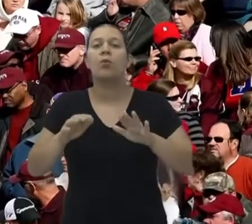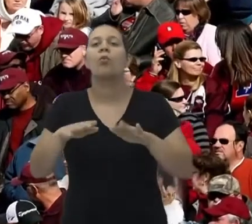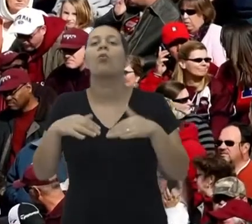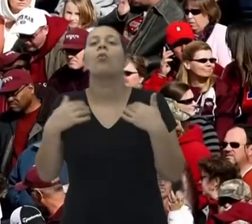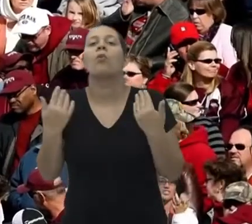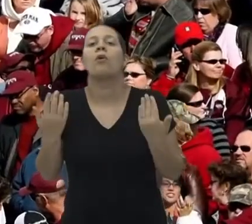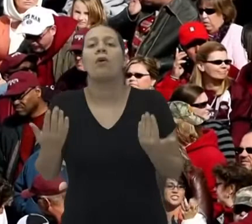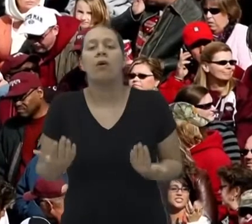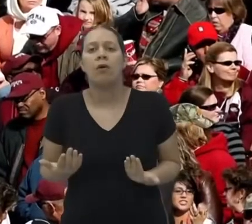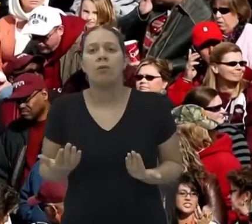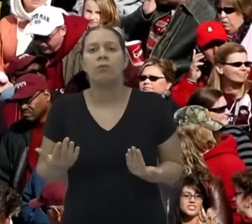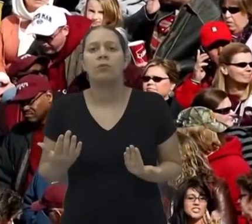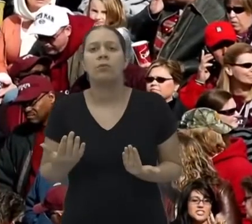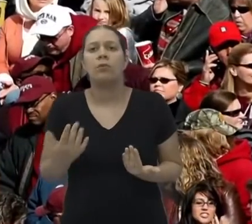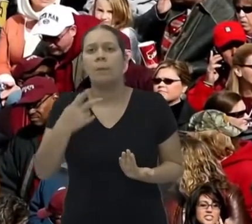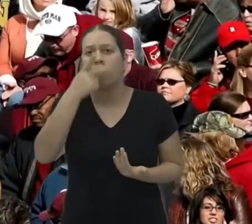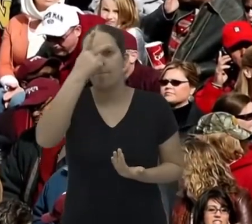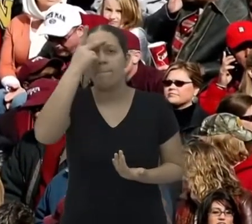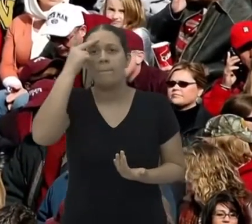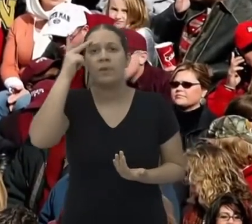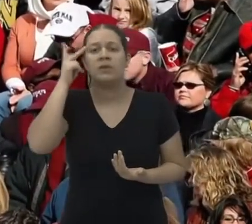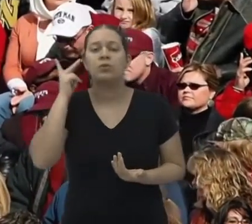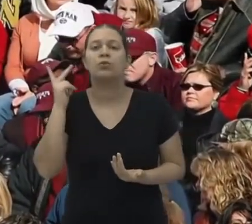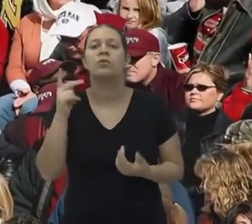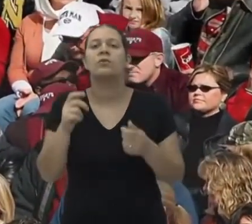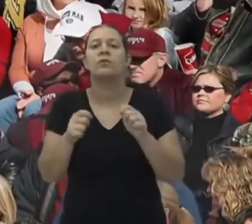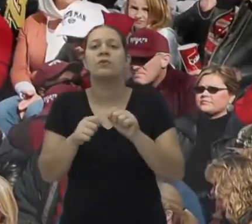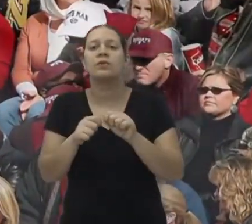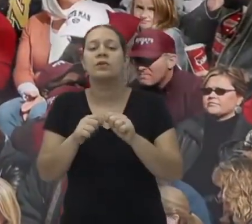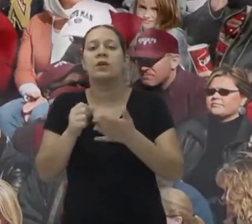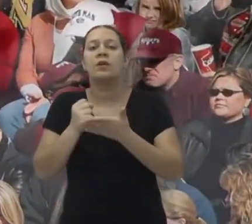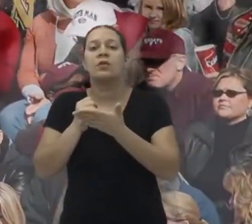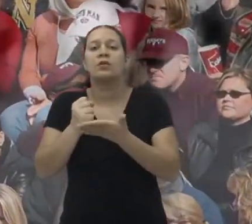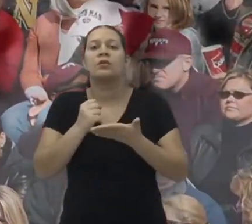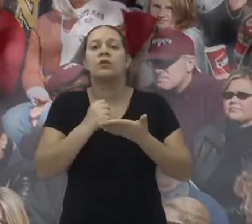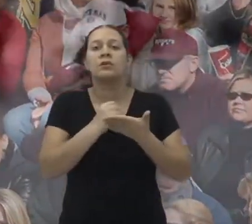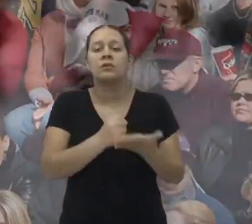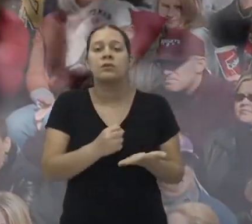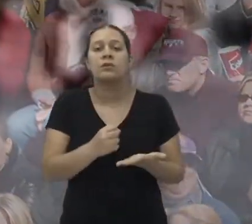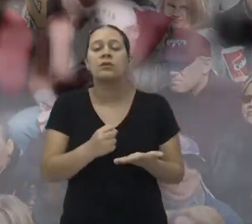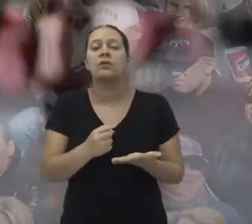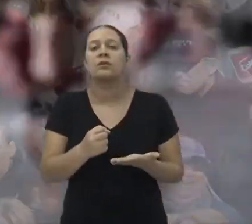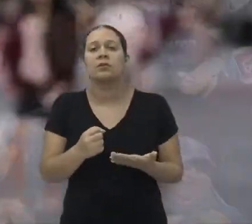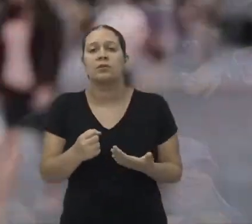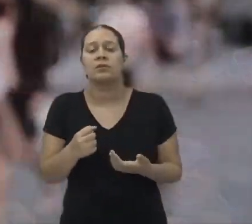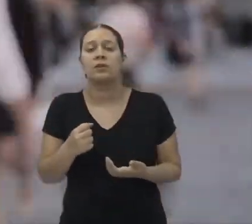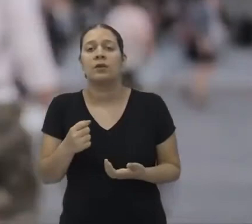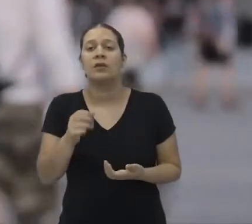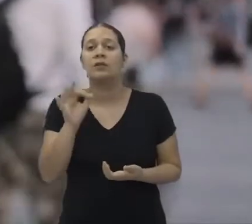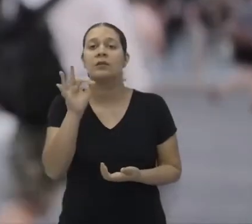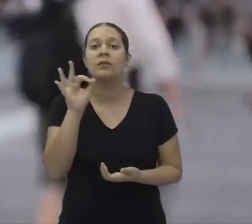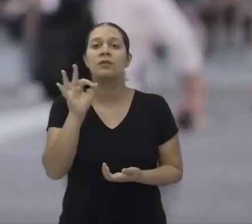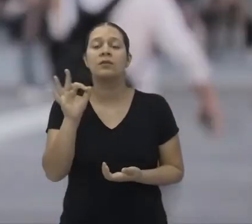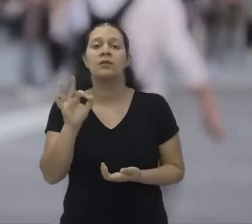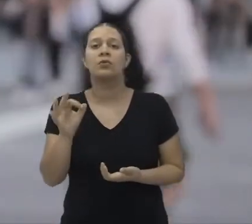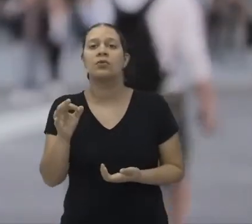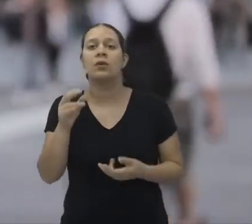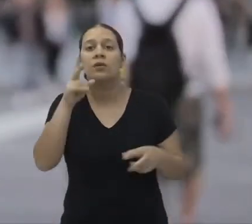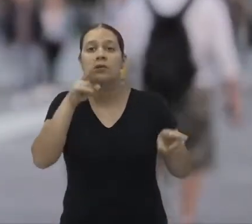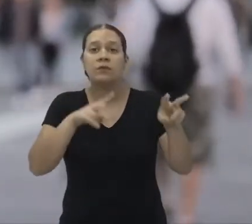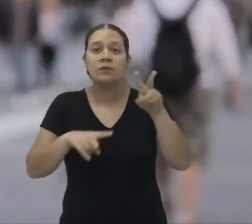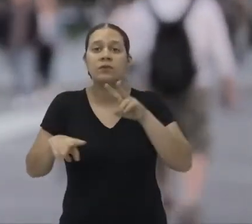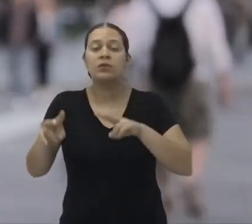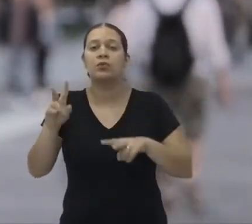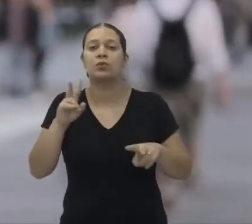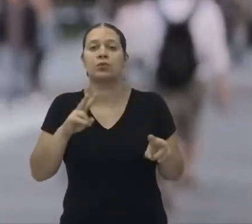entendemos para qual público o conteúdo foi feito, também podemos ajudar a identificar sua intenção, que não está